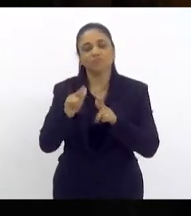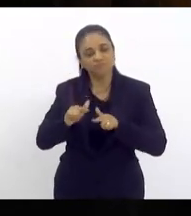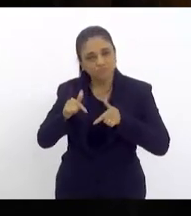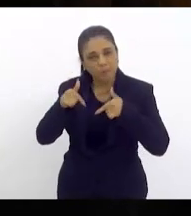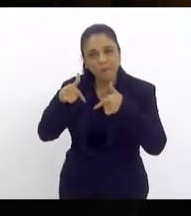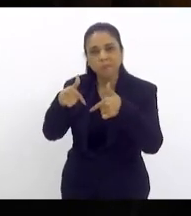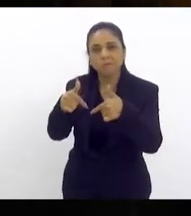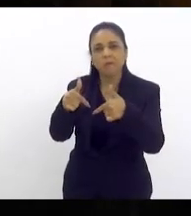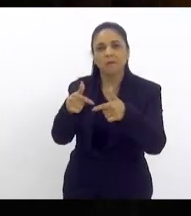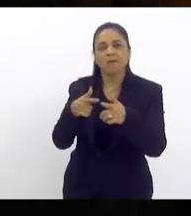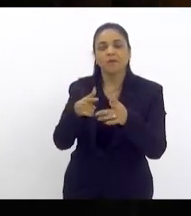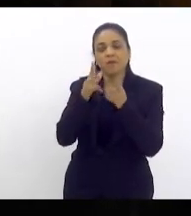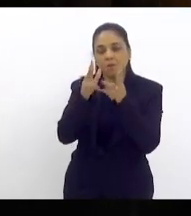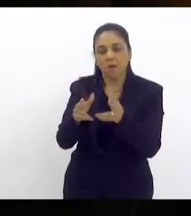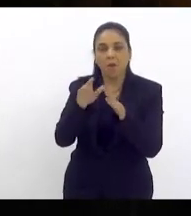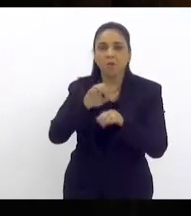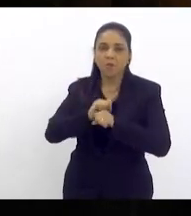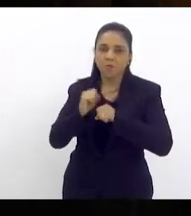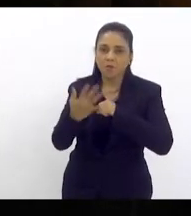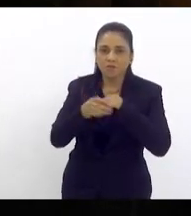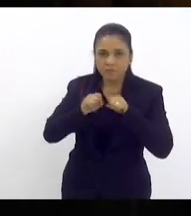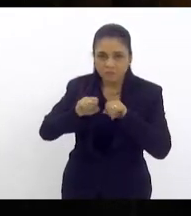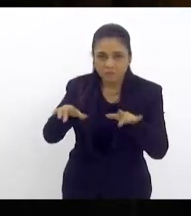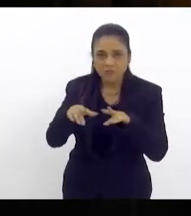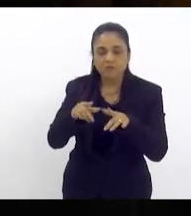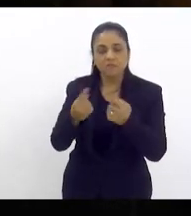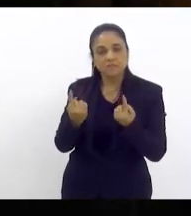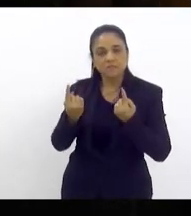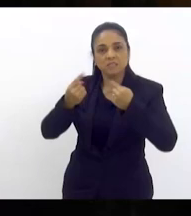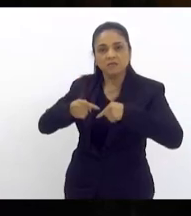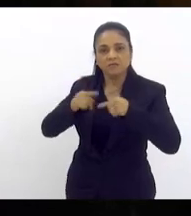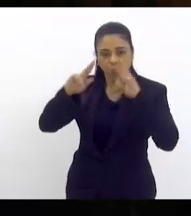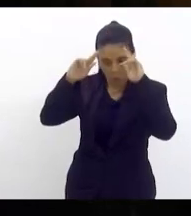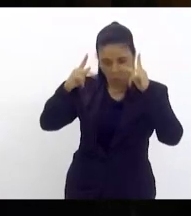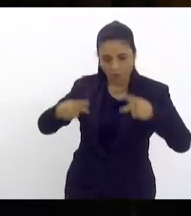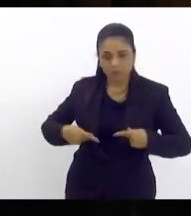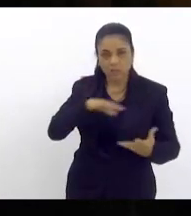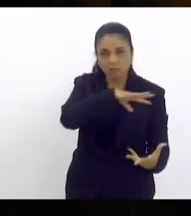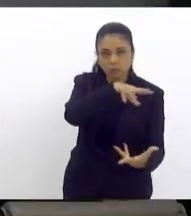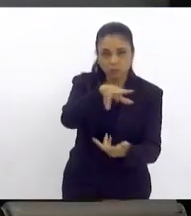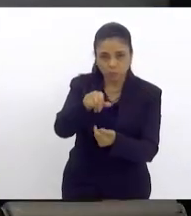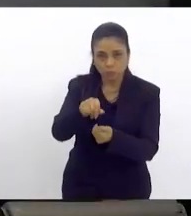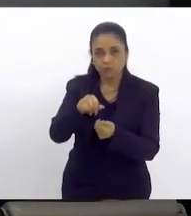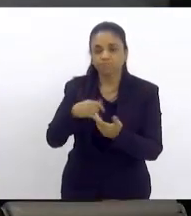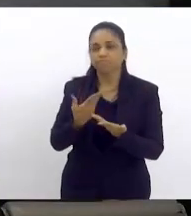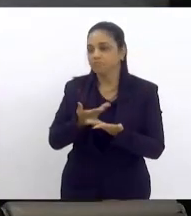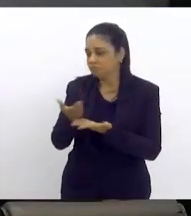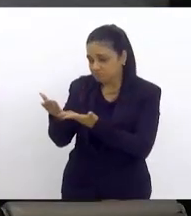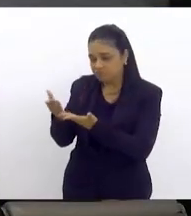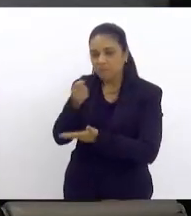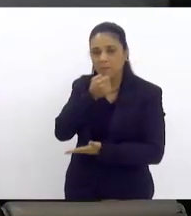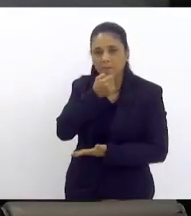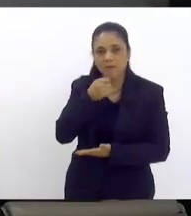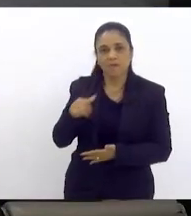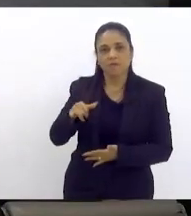como foi a convite que desafio toda a humanidade conceda uma parte ao Deputado Yuri Muito obrigado companheira